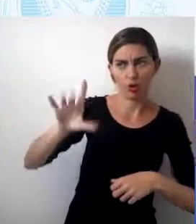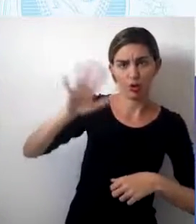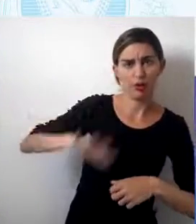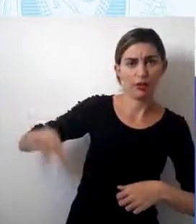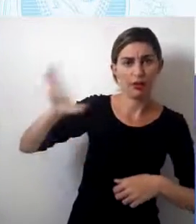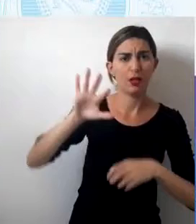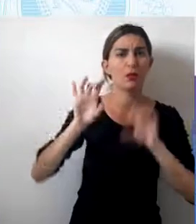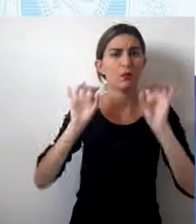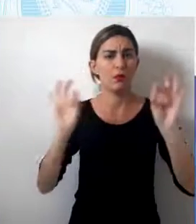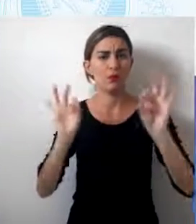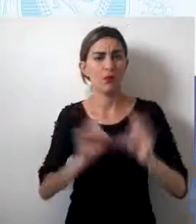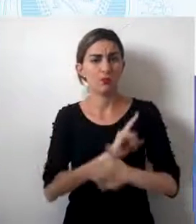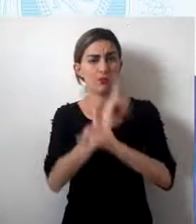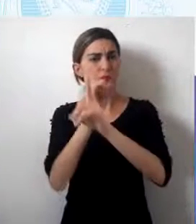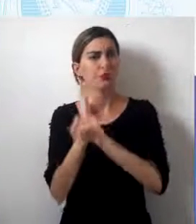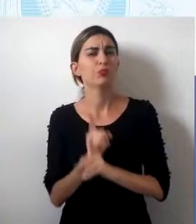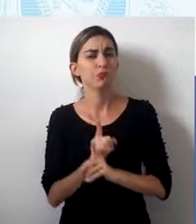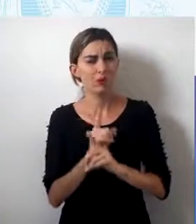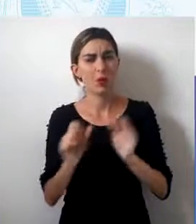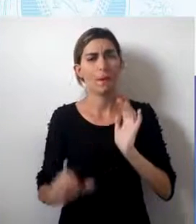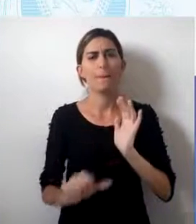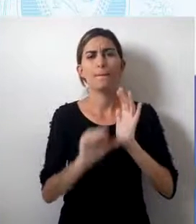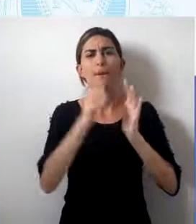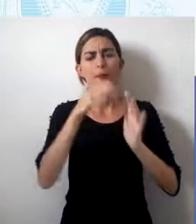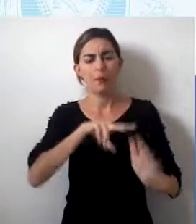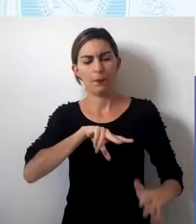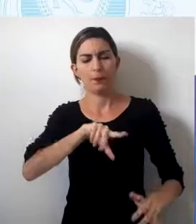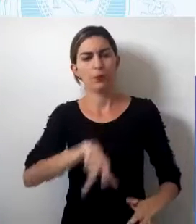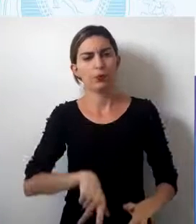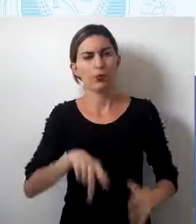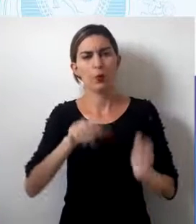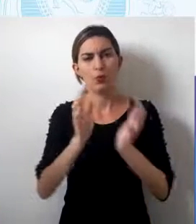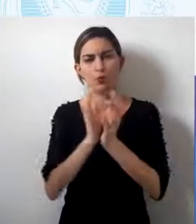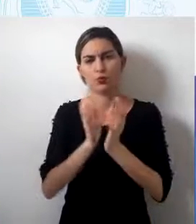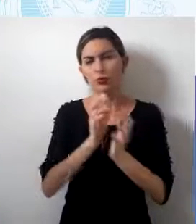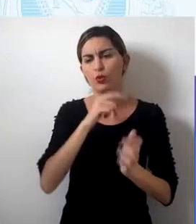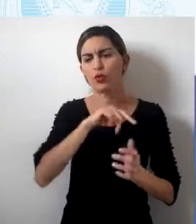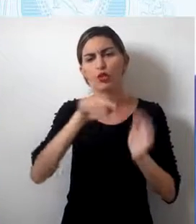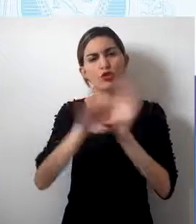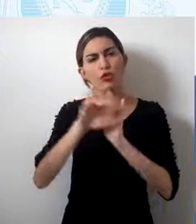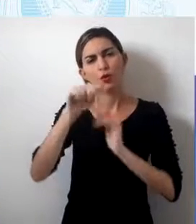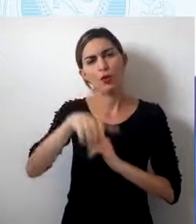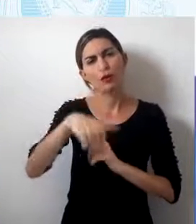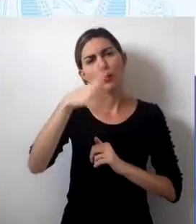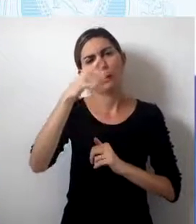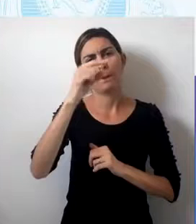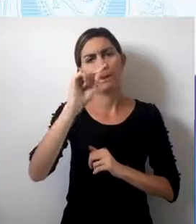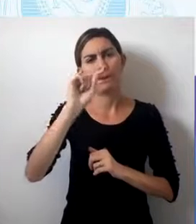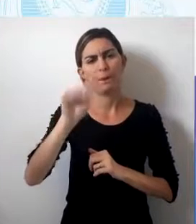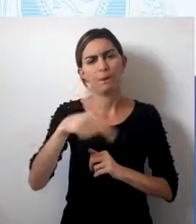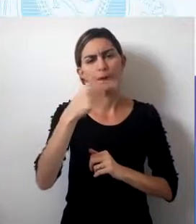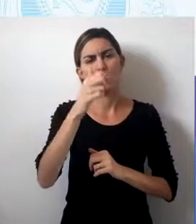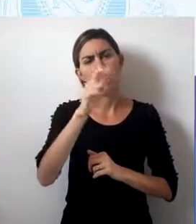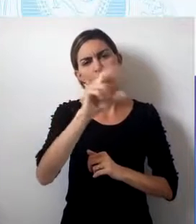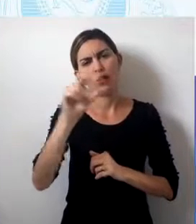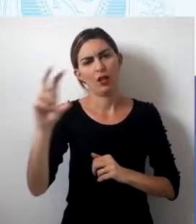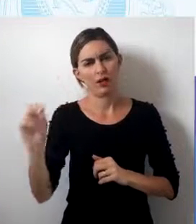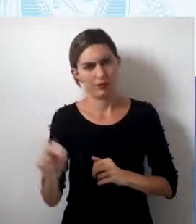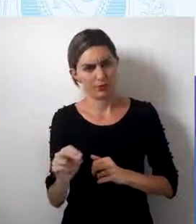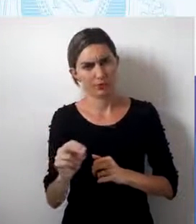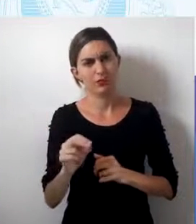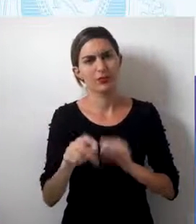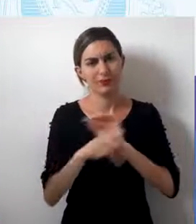palco privilegiado do descobrimento. Os primeiros portugueses chegaram aqui por volta de 1500, lembrando que isso se dá com